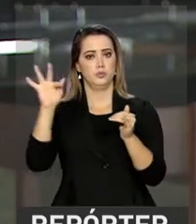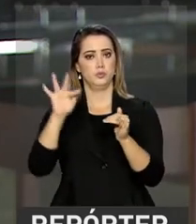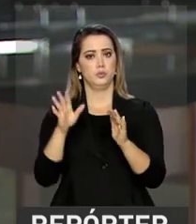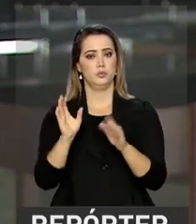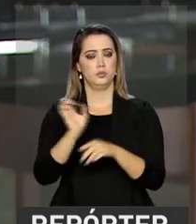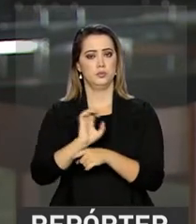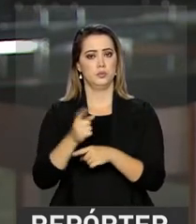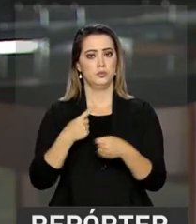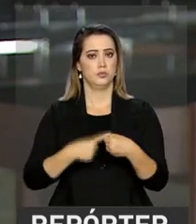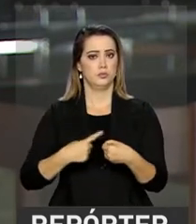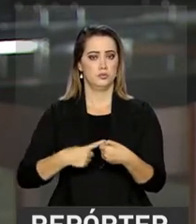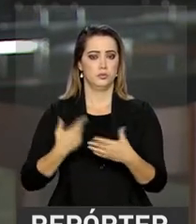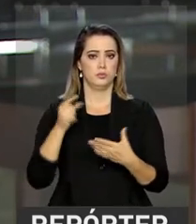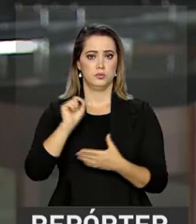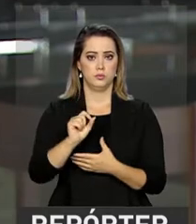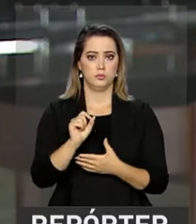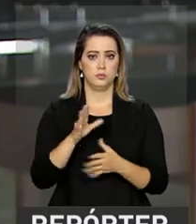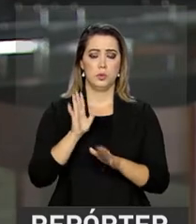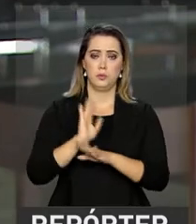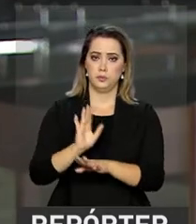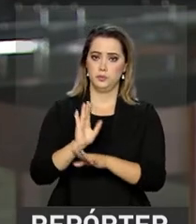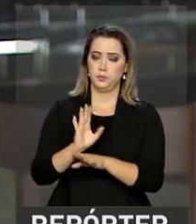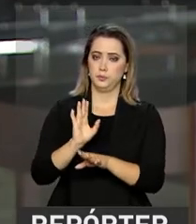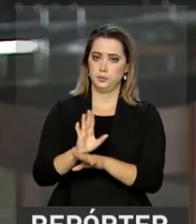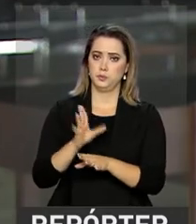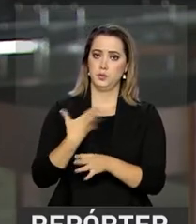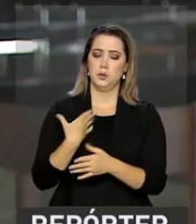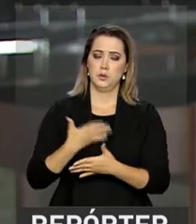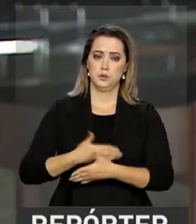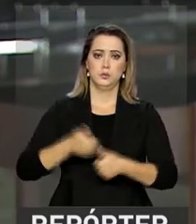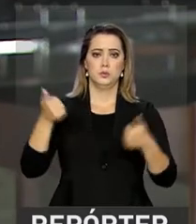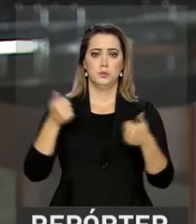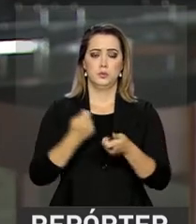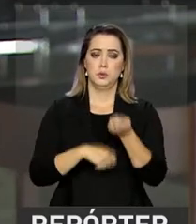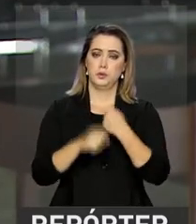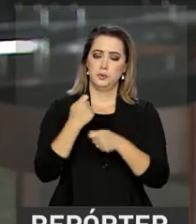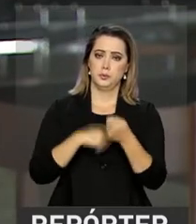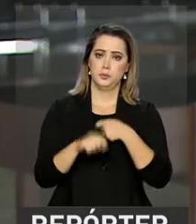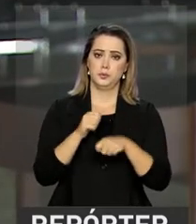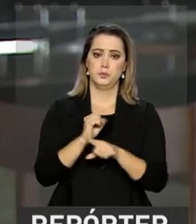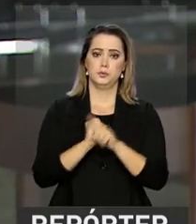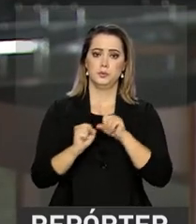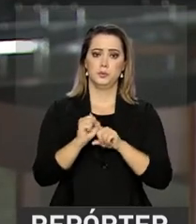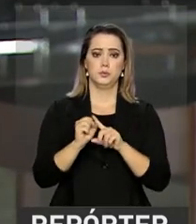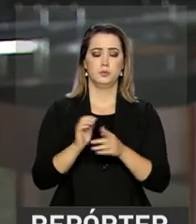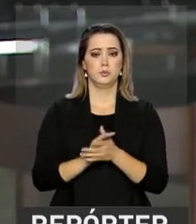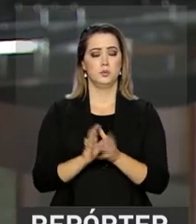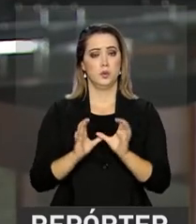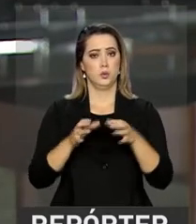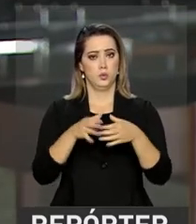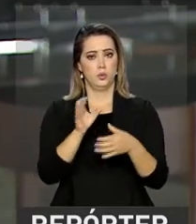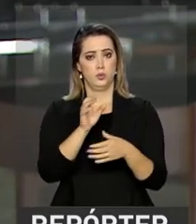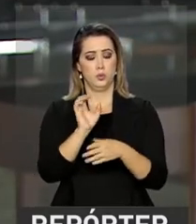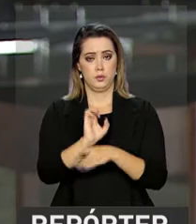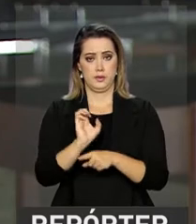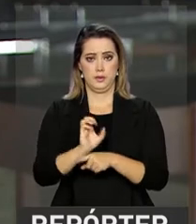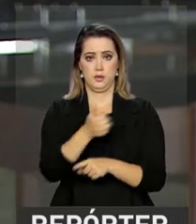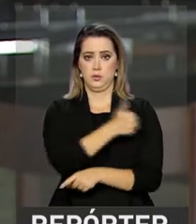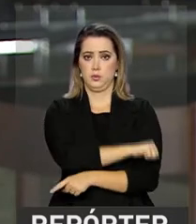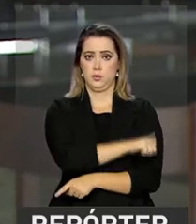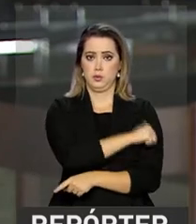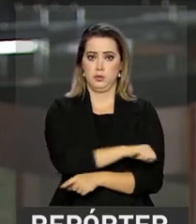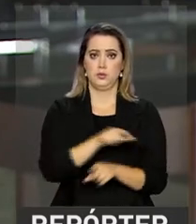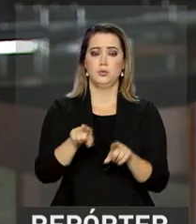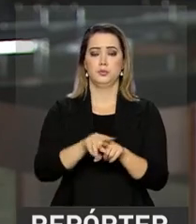e municipal para contribuir com a recuperação econômica e social do estado do rio de janeiro e também